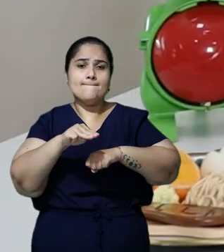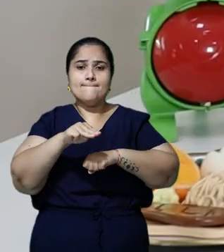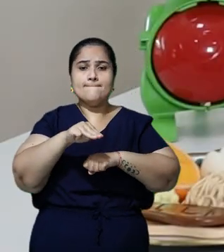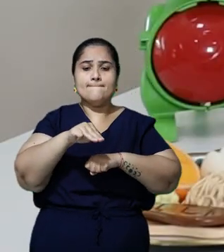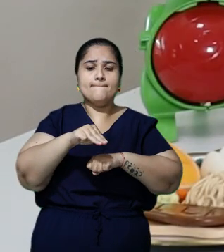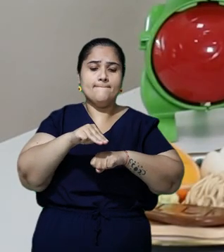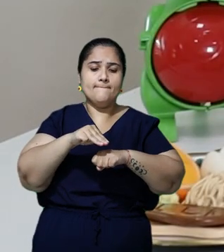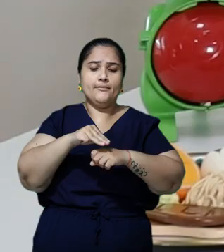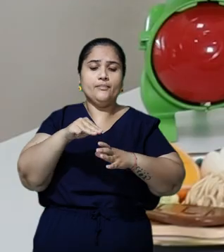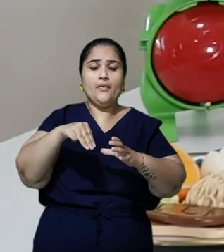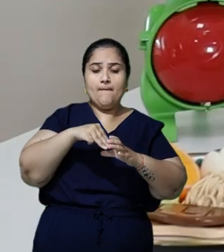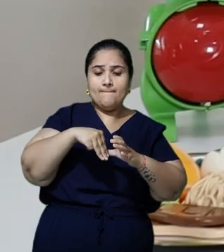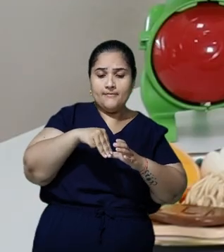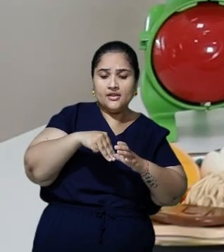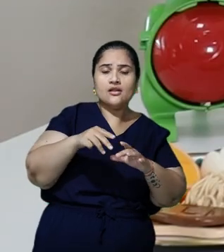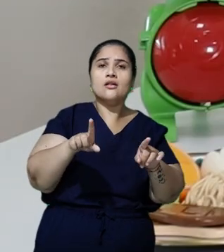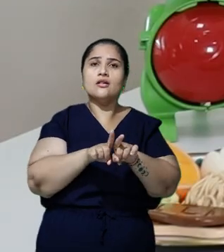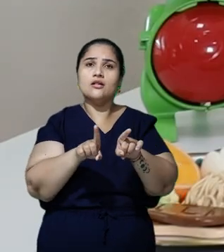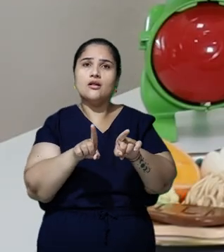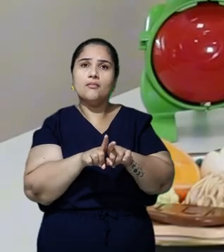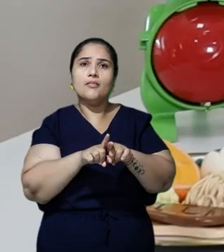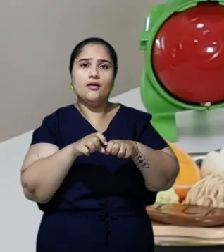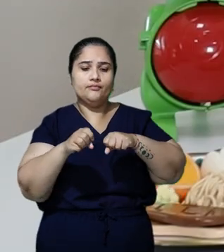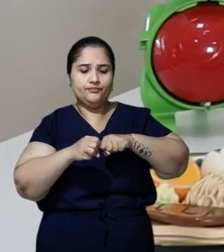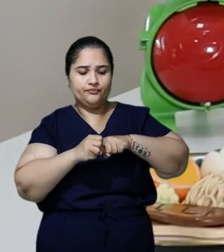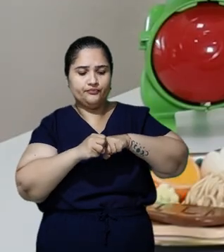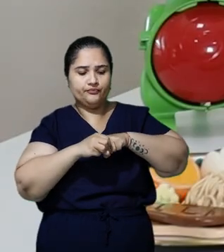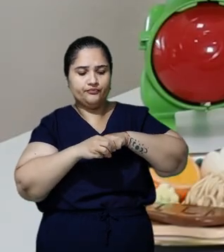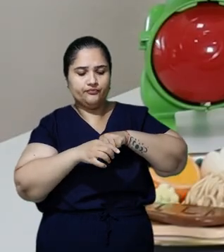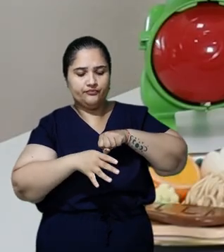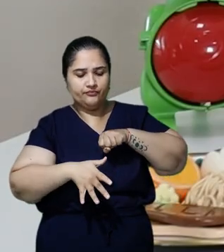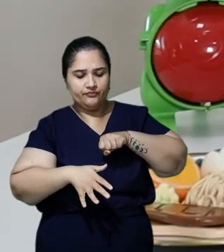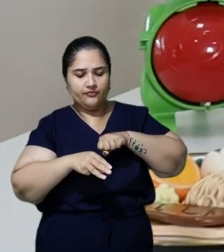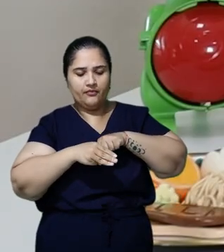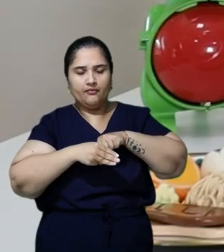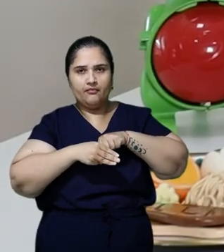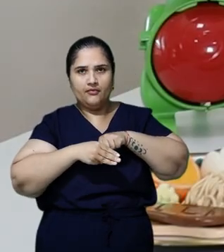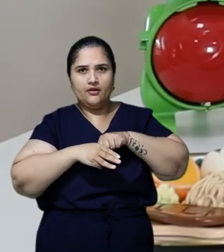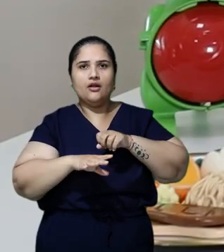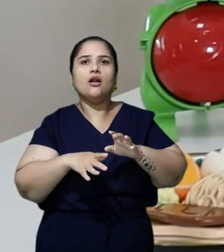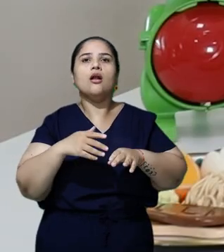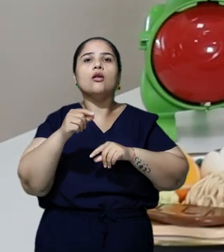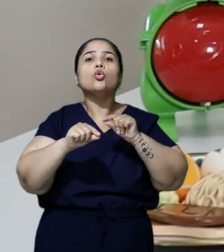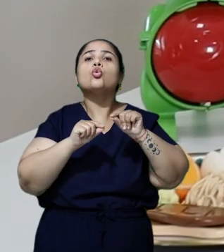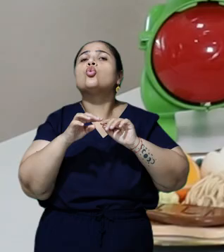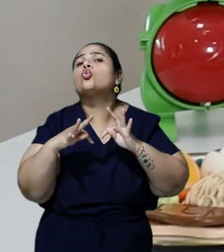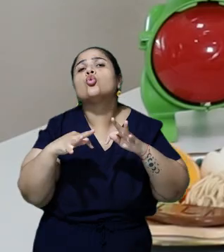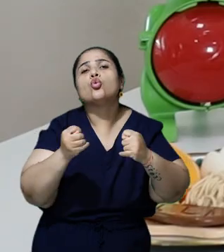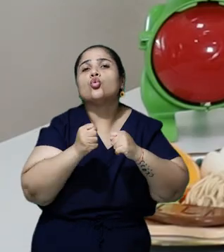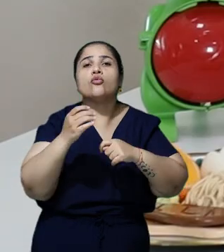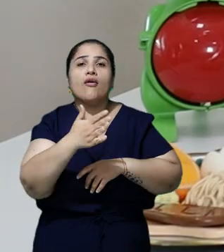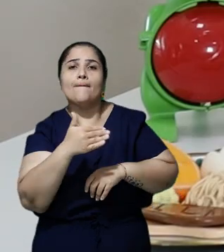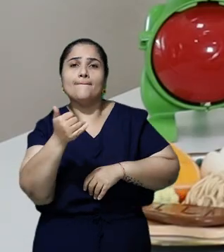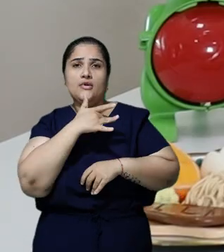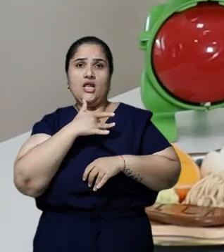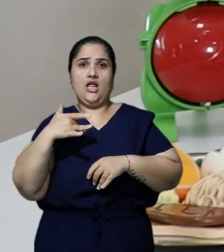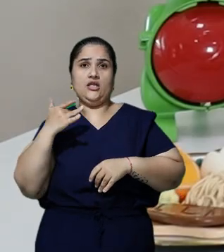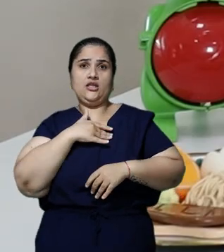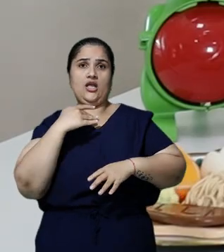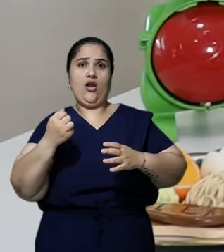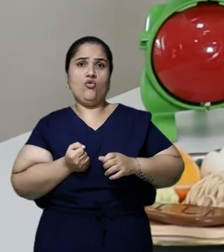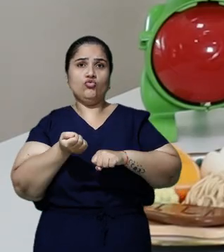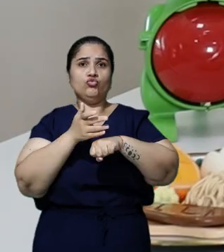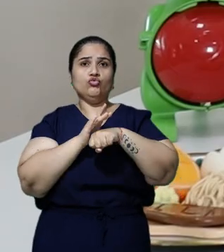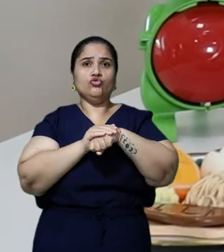na escola? Então tudo isso vai impactar na imunidade dessa criança. Às vezes a criança tem ali, não